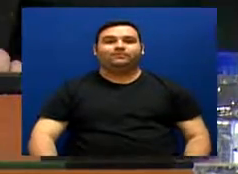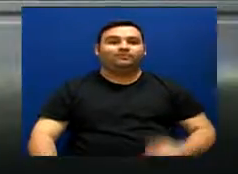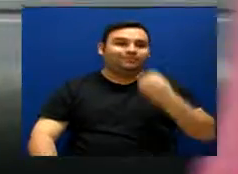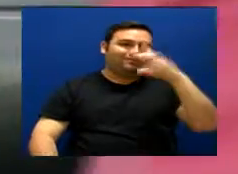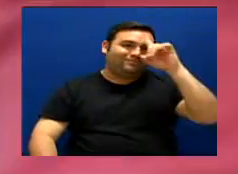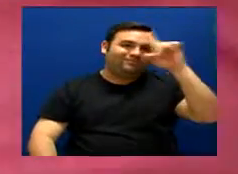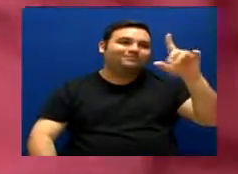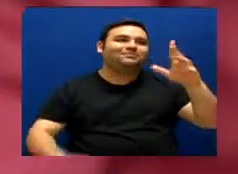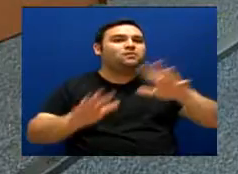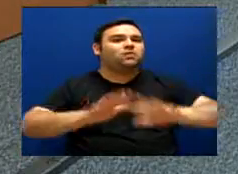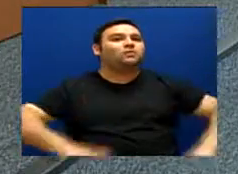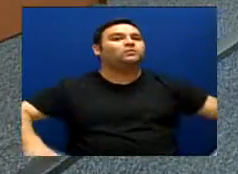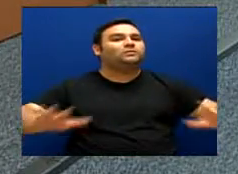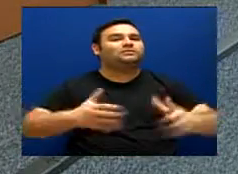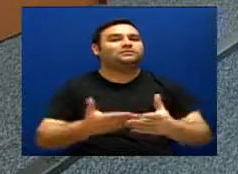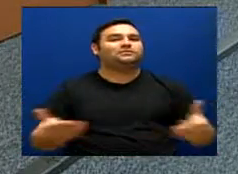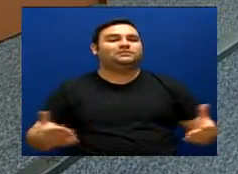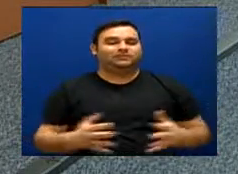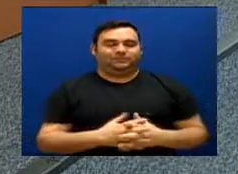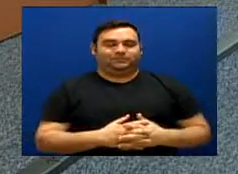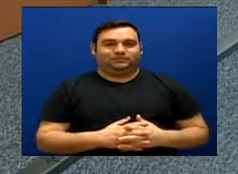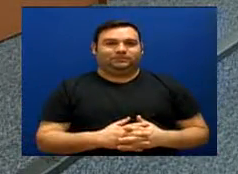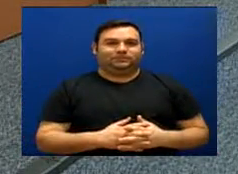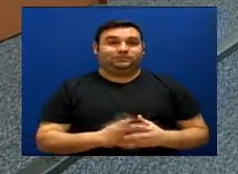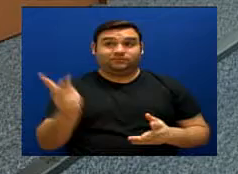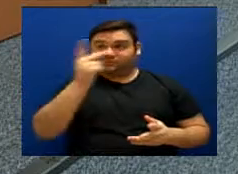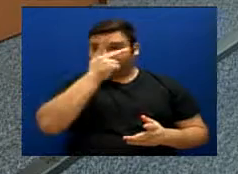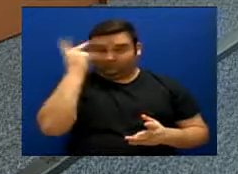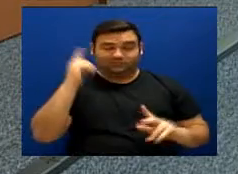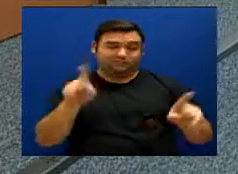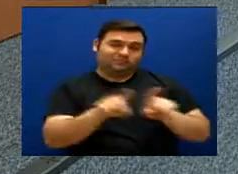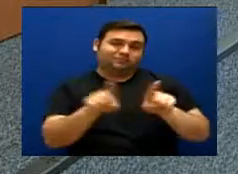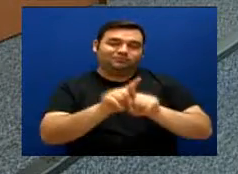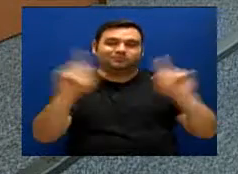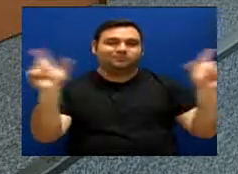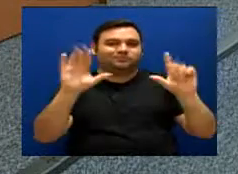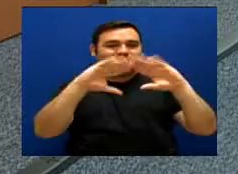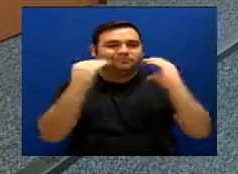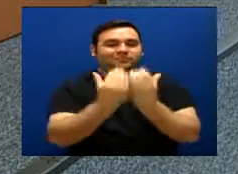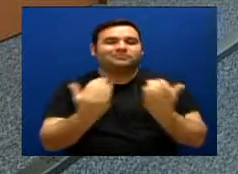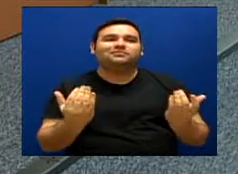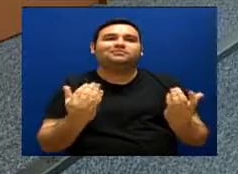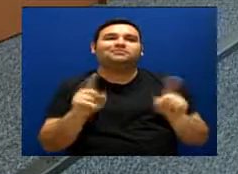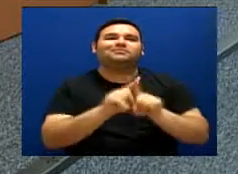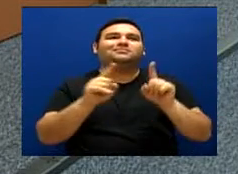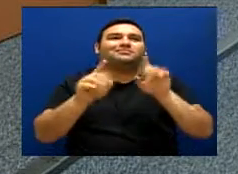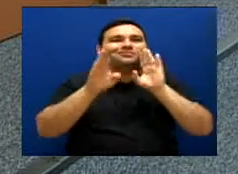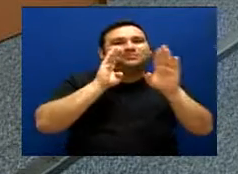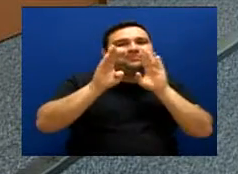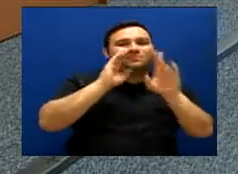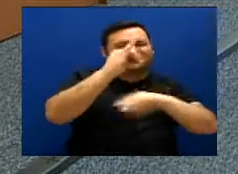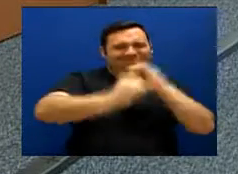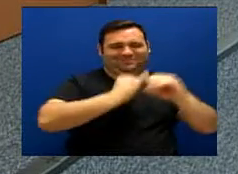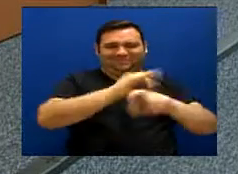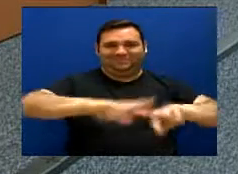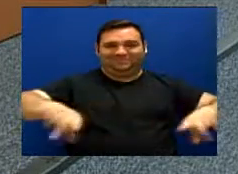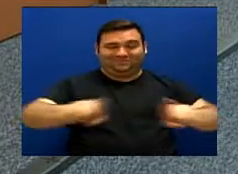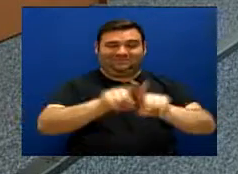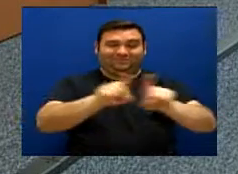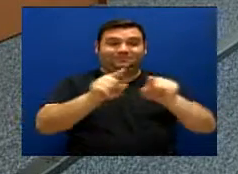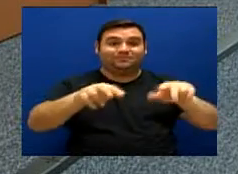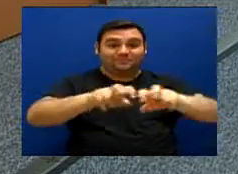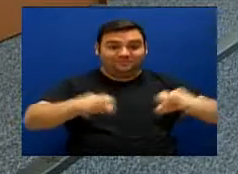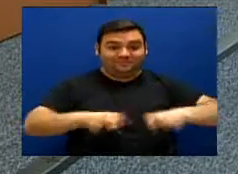Bom dia a todas e todos. A quem nos acompanha aí pela TV Câmara, pelas redes sociais, aqui no